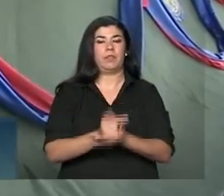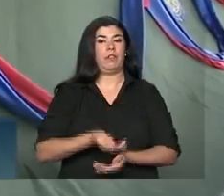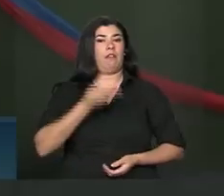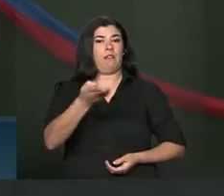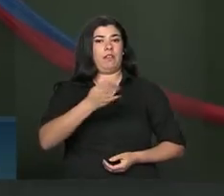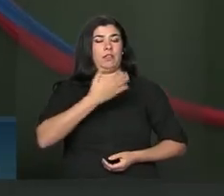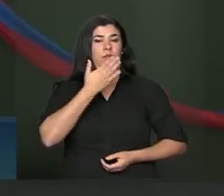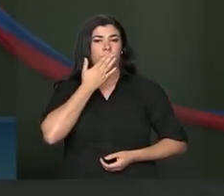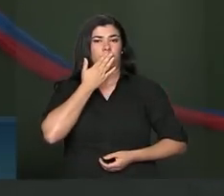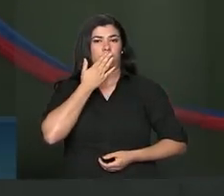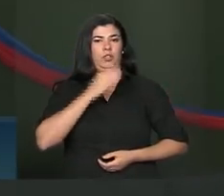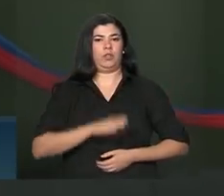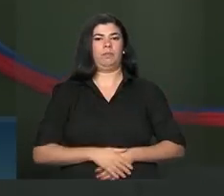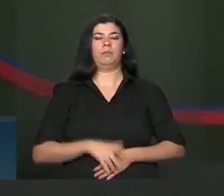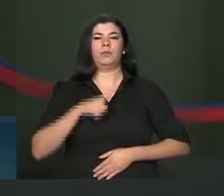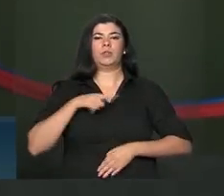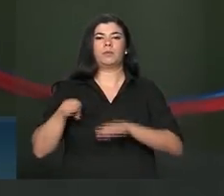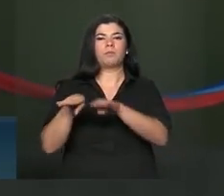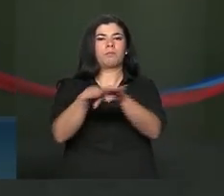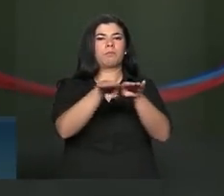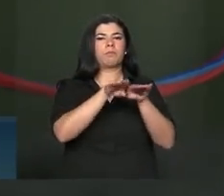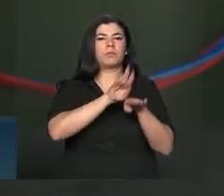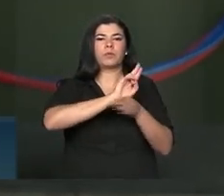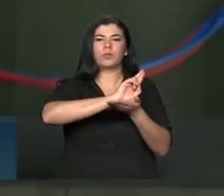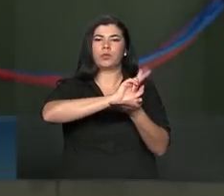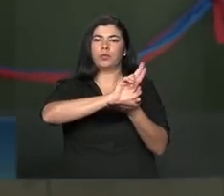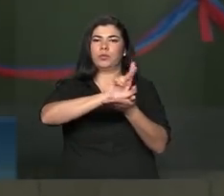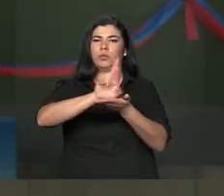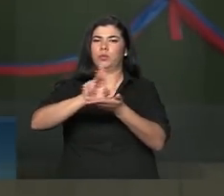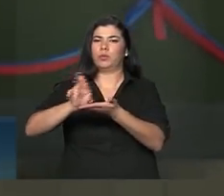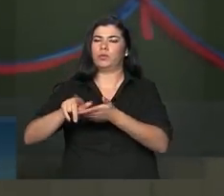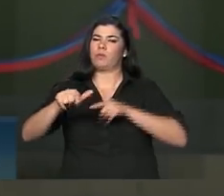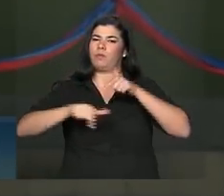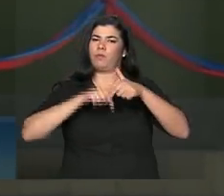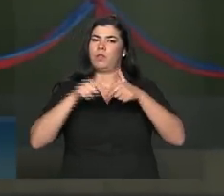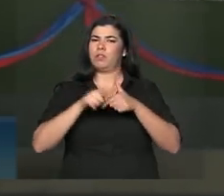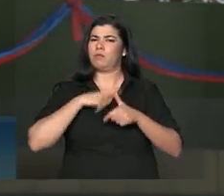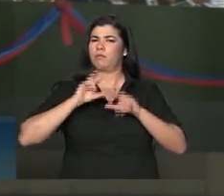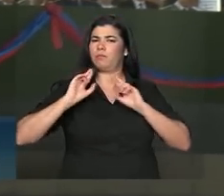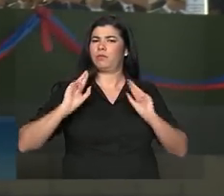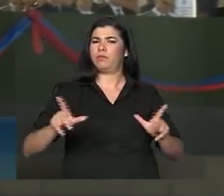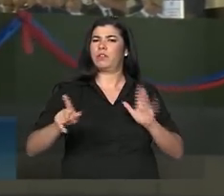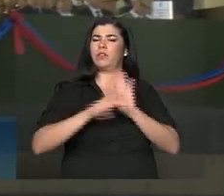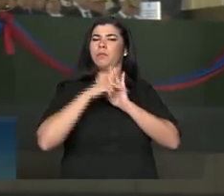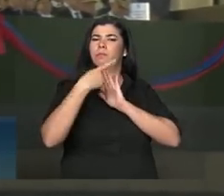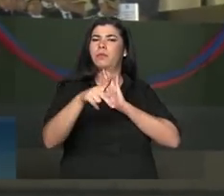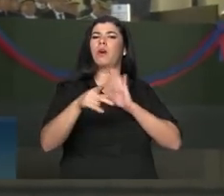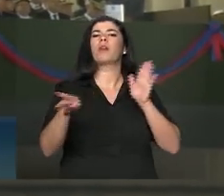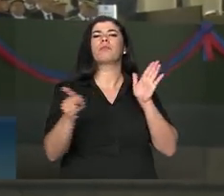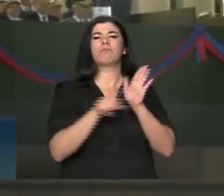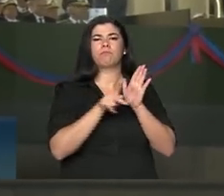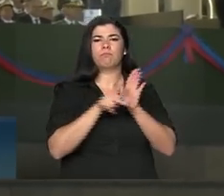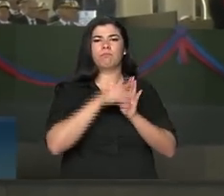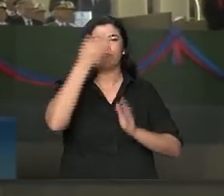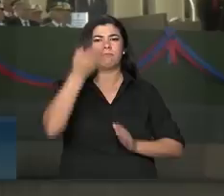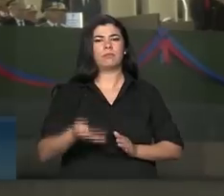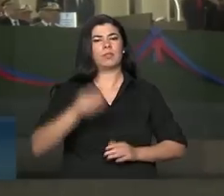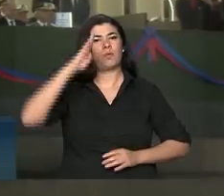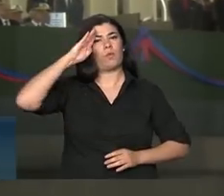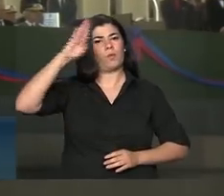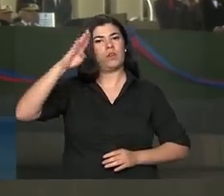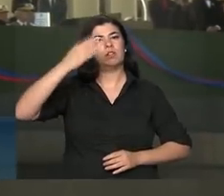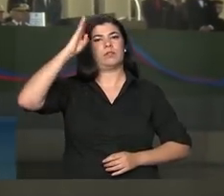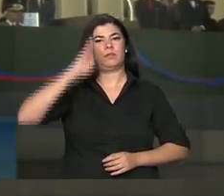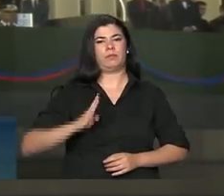Esse tipo de equilíbrio entre diferentes funções não é estranho ao Exército Brasileiro. Dois